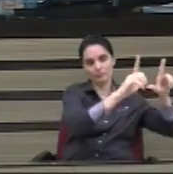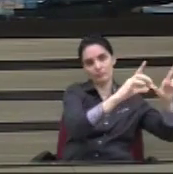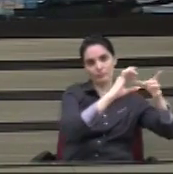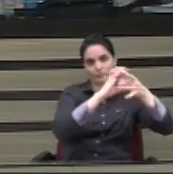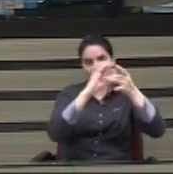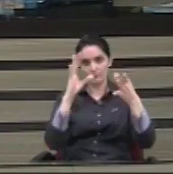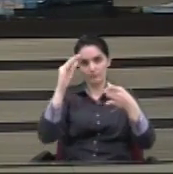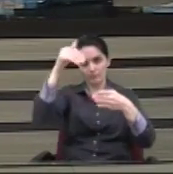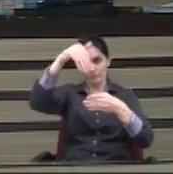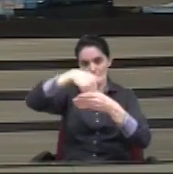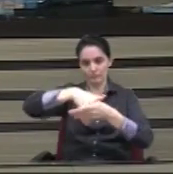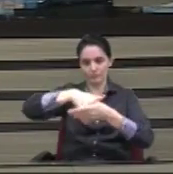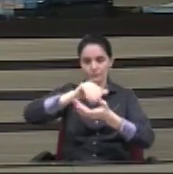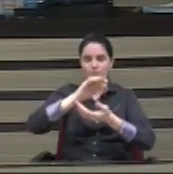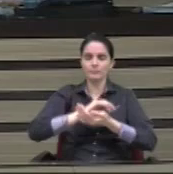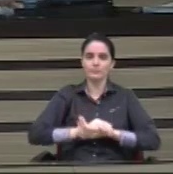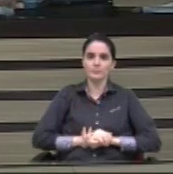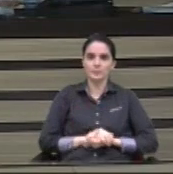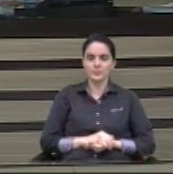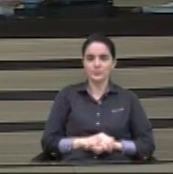aberto.